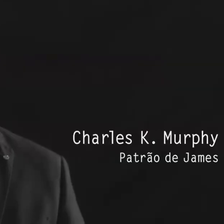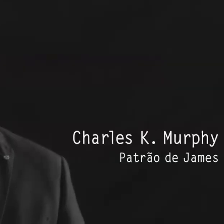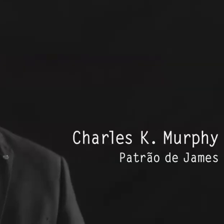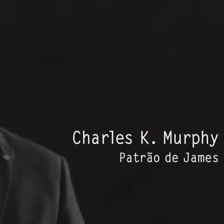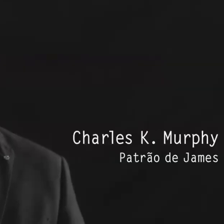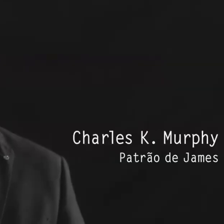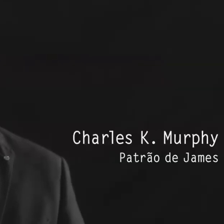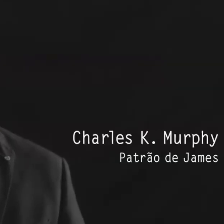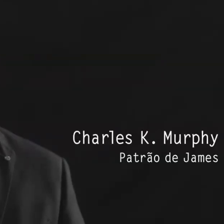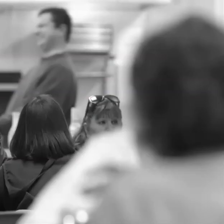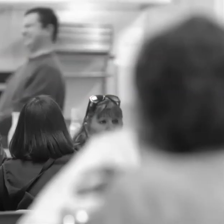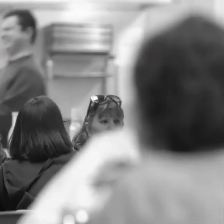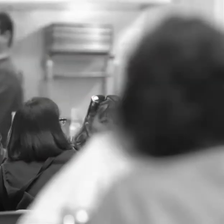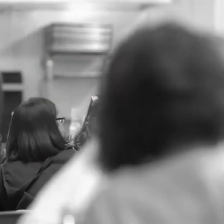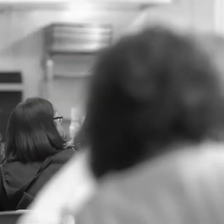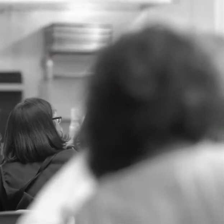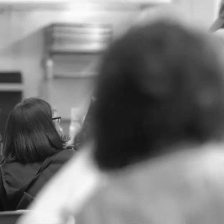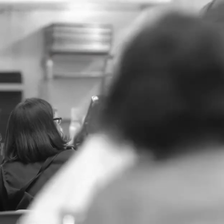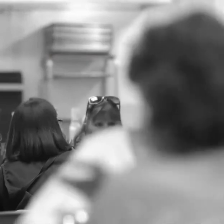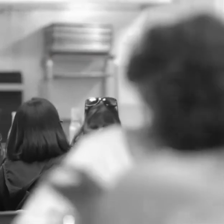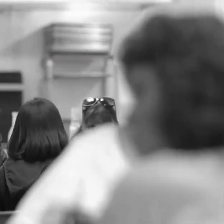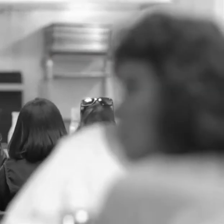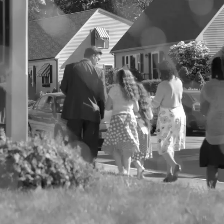seus problemas.